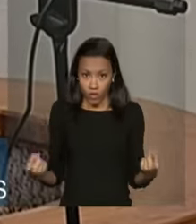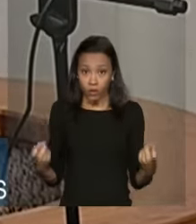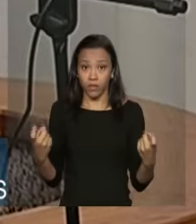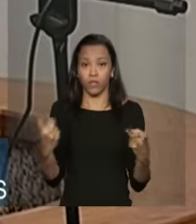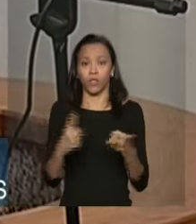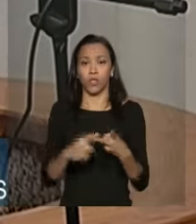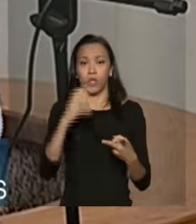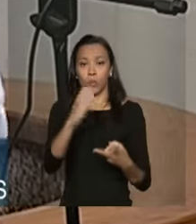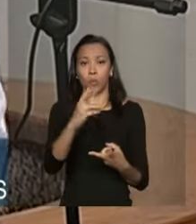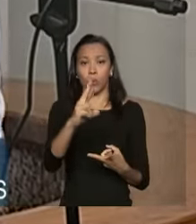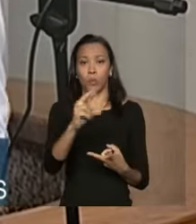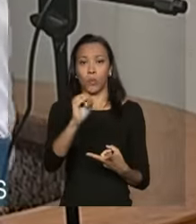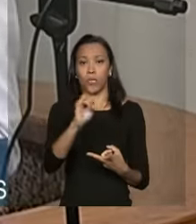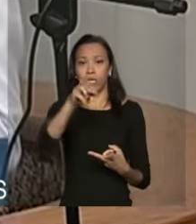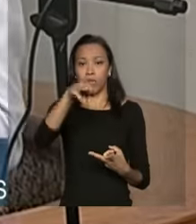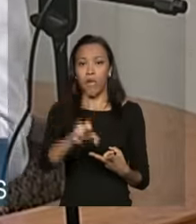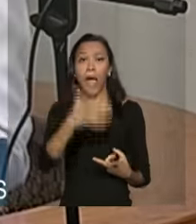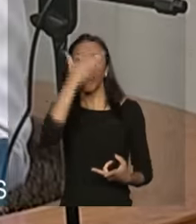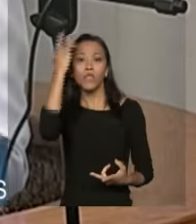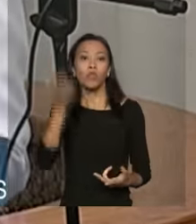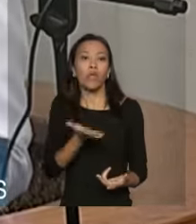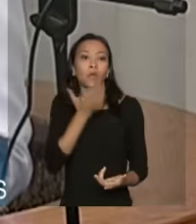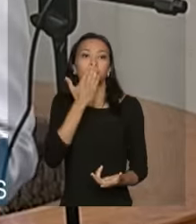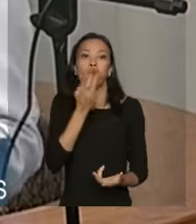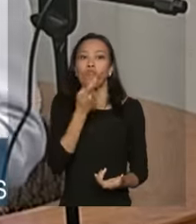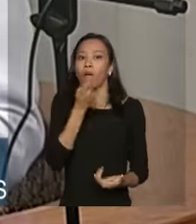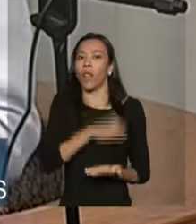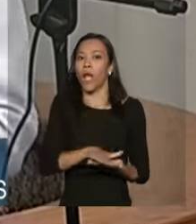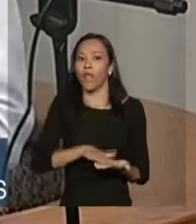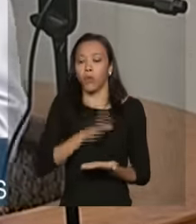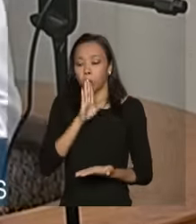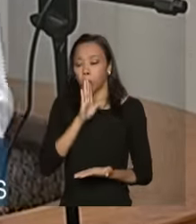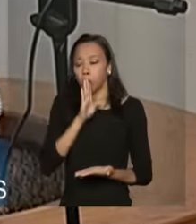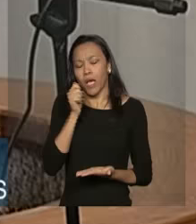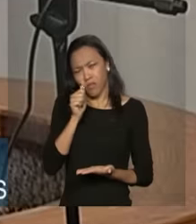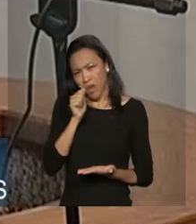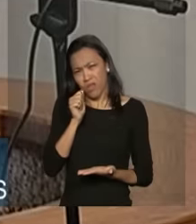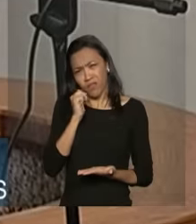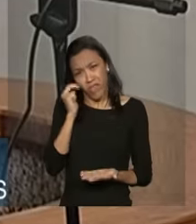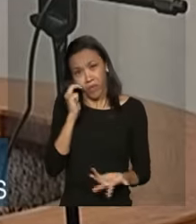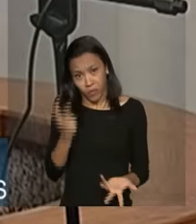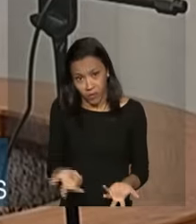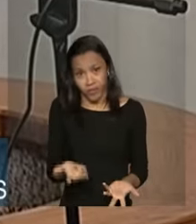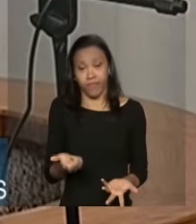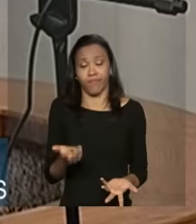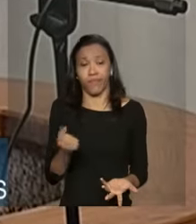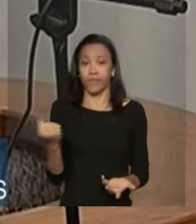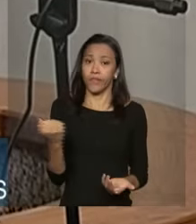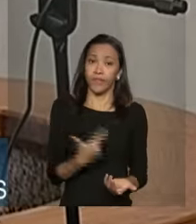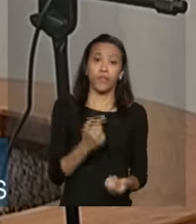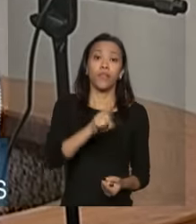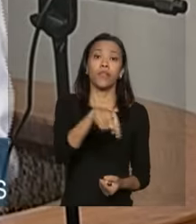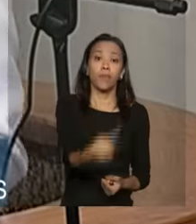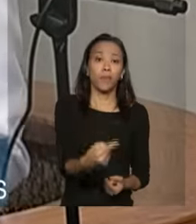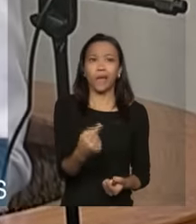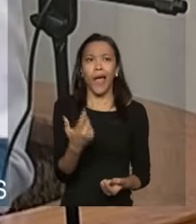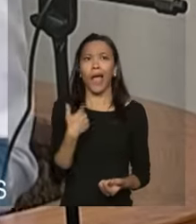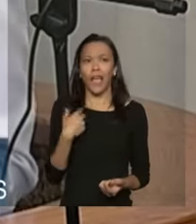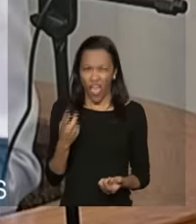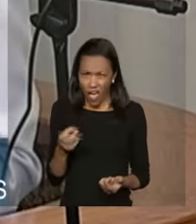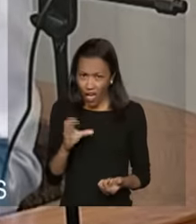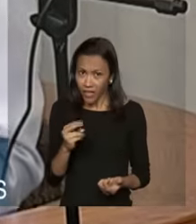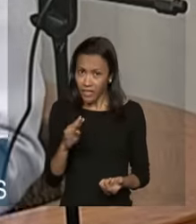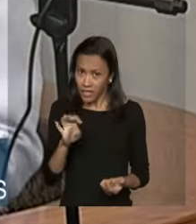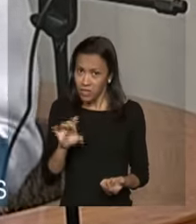crime a pessoa não denuncia as mulheres primeiro por vergonha segundo porque não reconhec que isso é o Crime